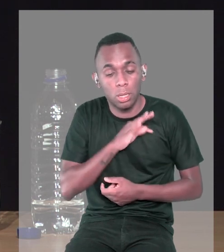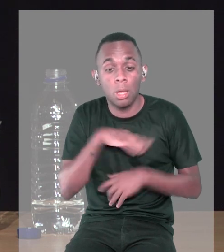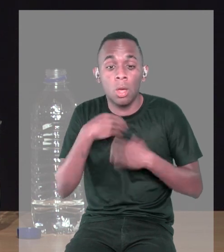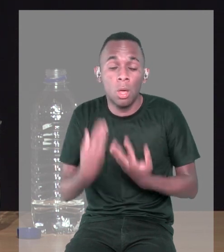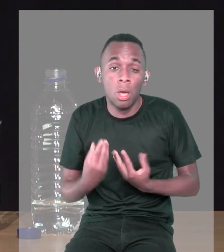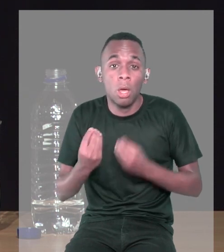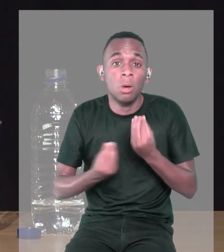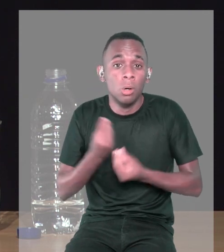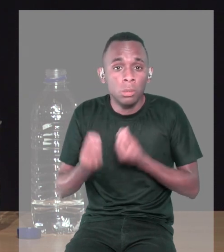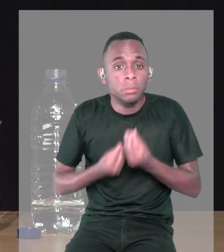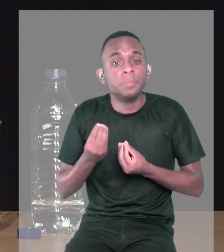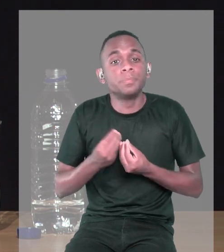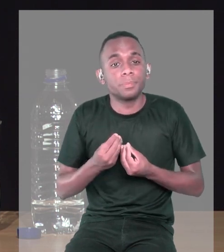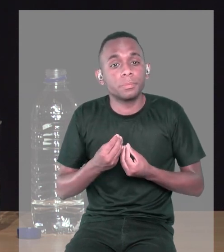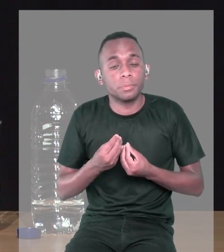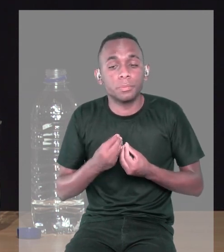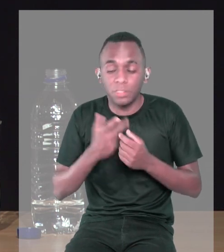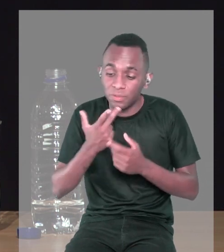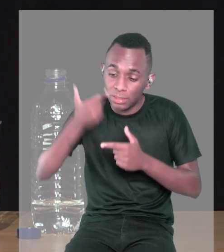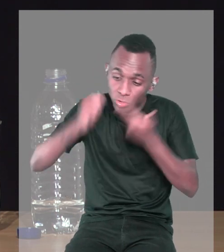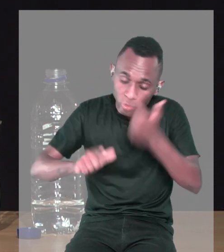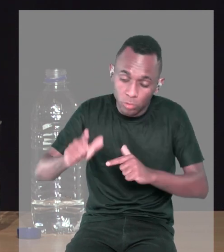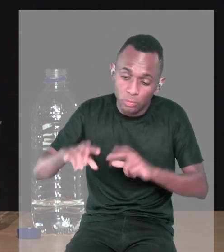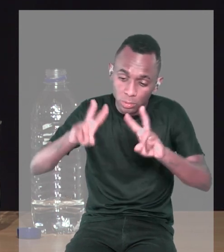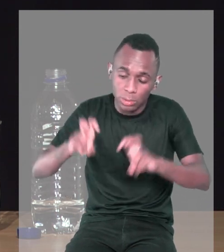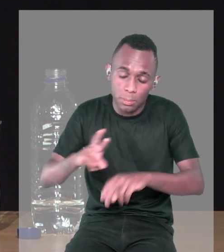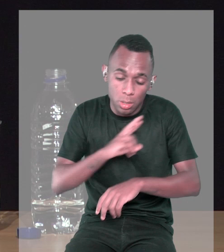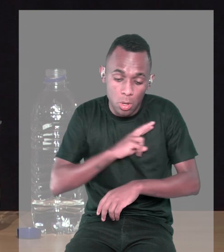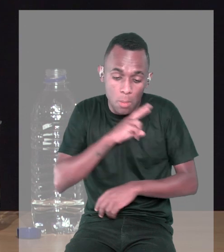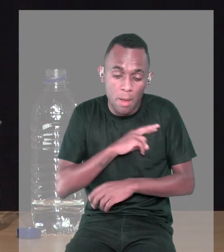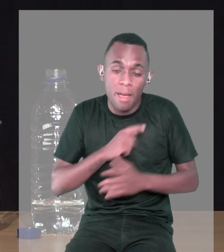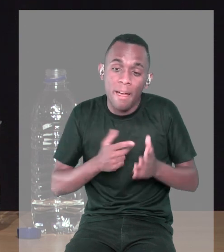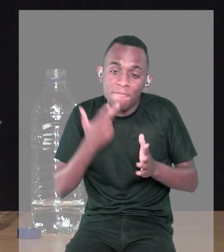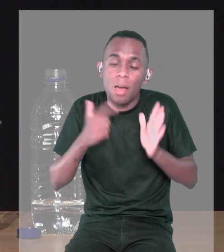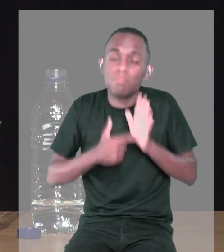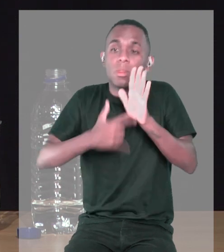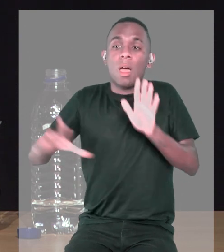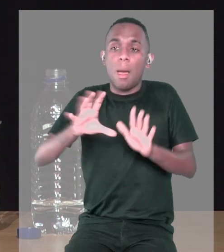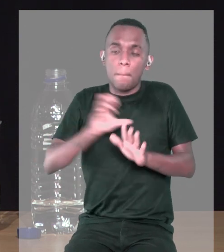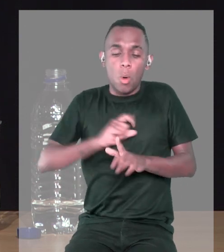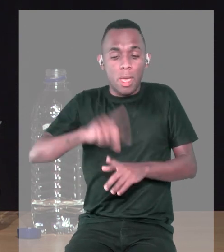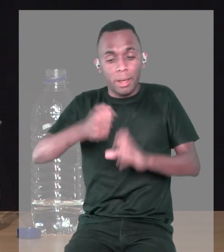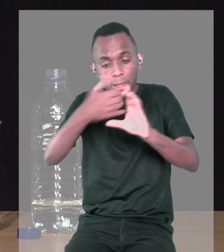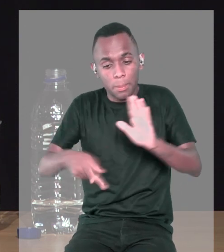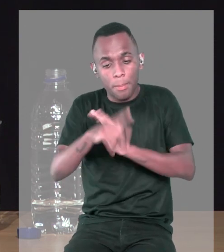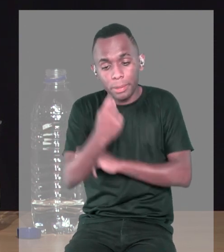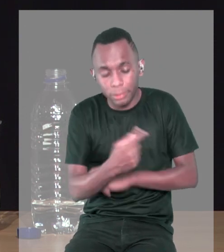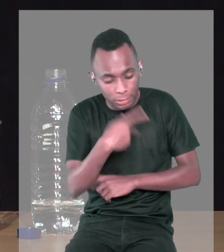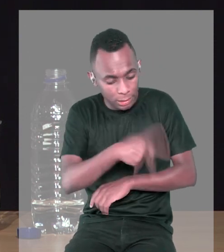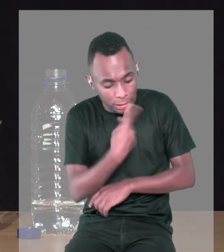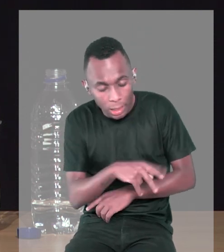como singularização e a técnica, por sua vez, impõe critérios de generalização